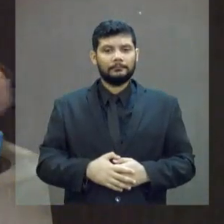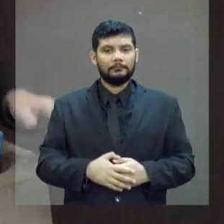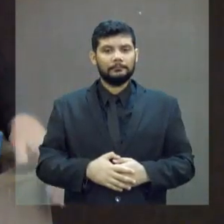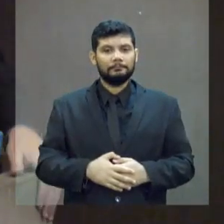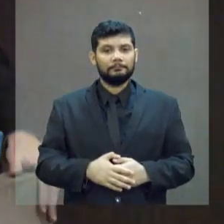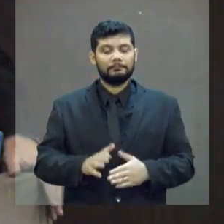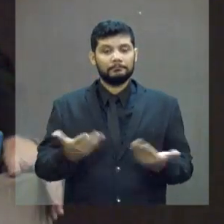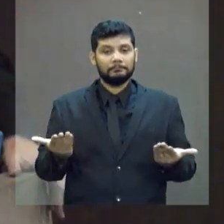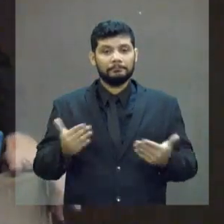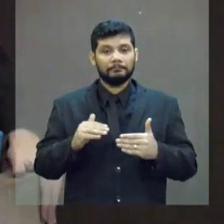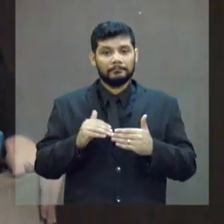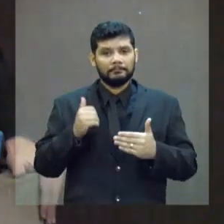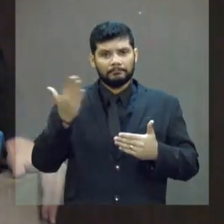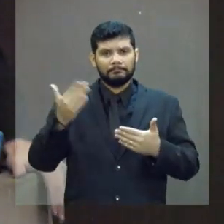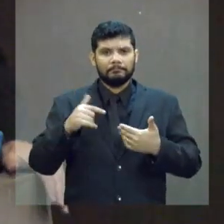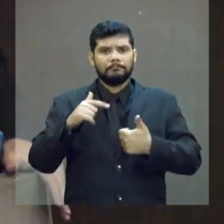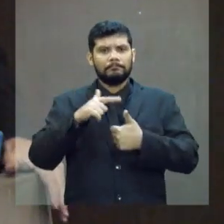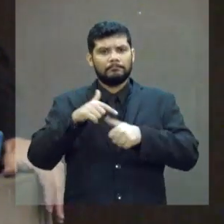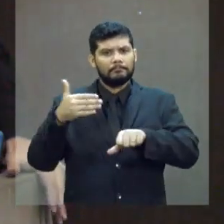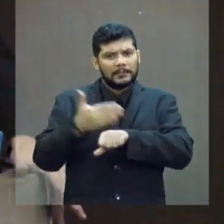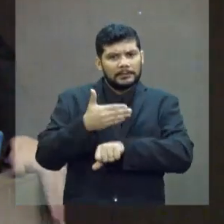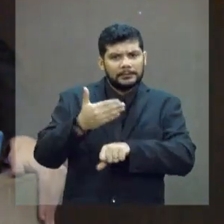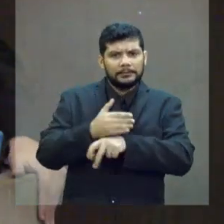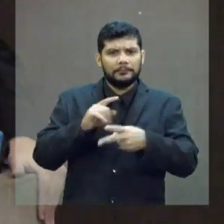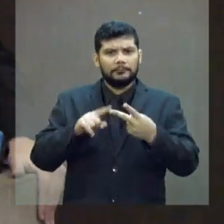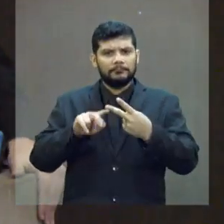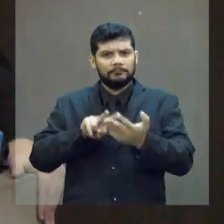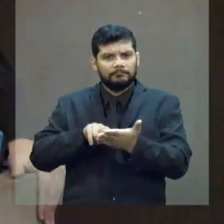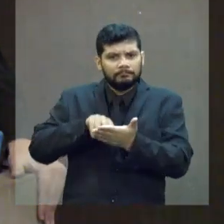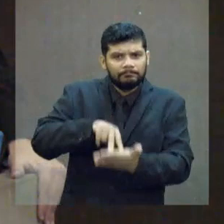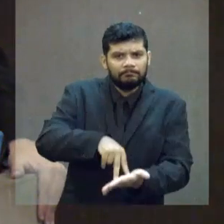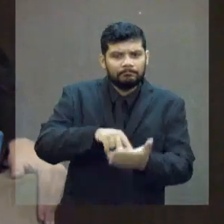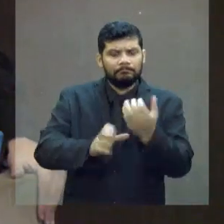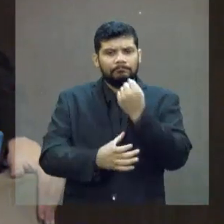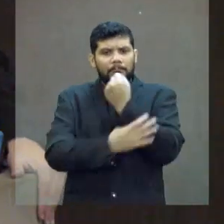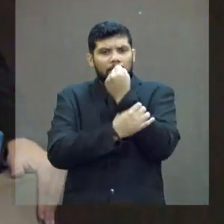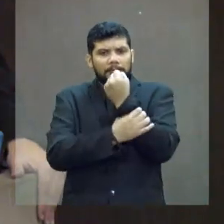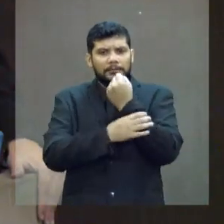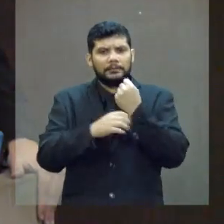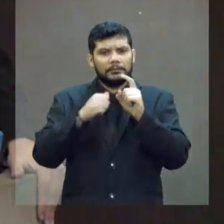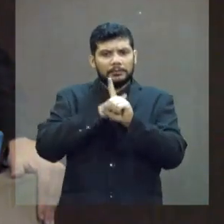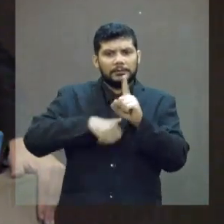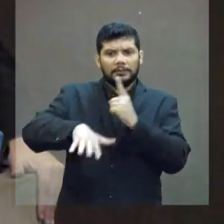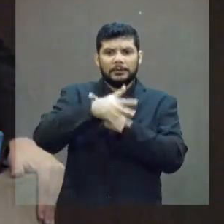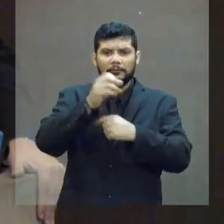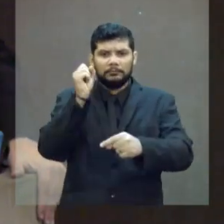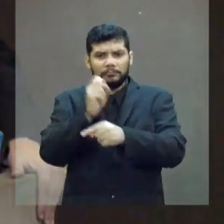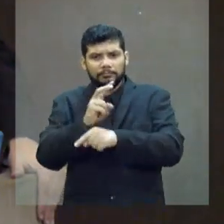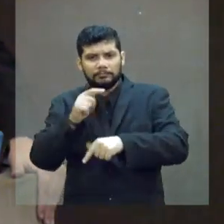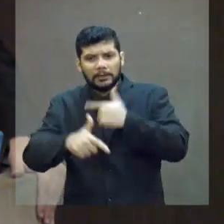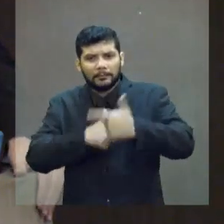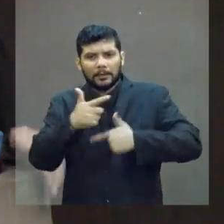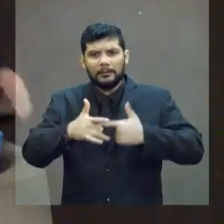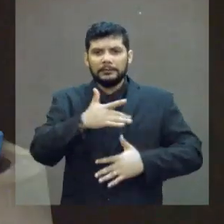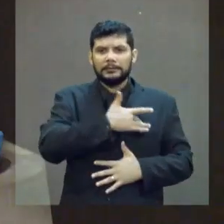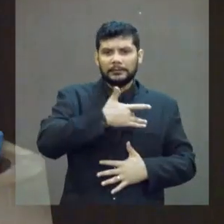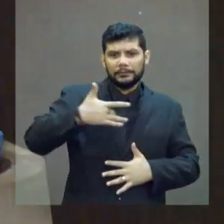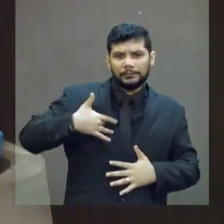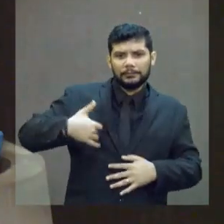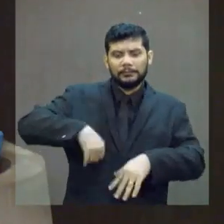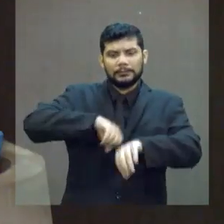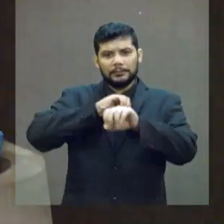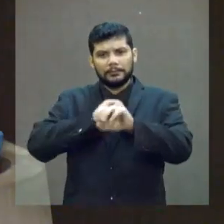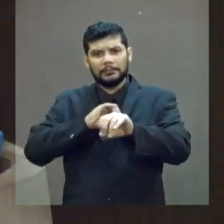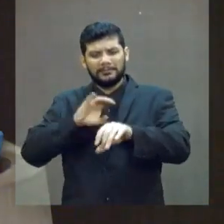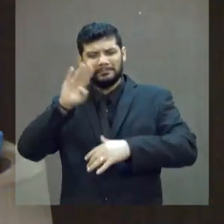Além disso, portanto, participação política, protagonismo, proteção social, empregabilidade, saúde, educação,